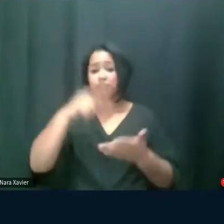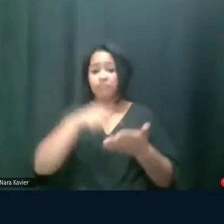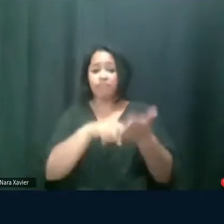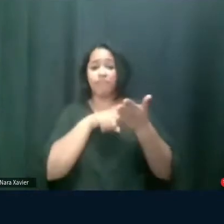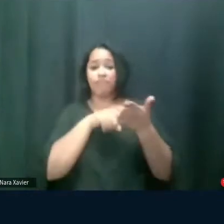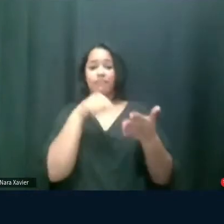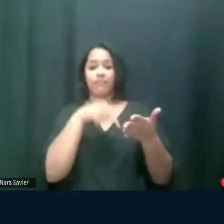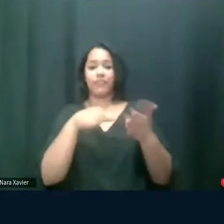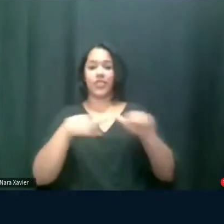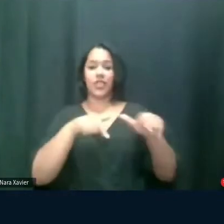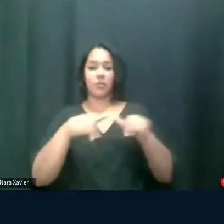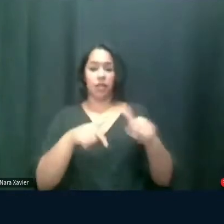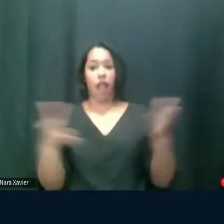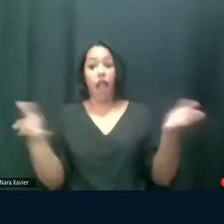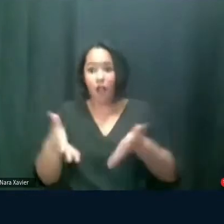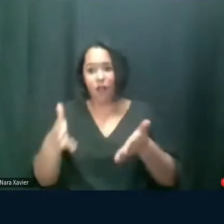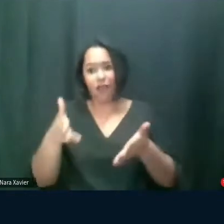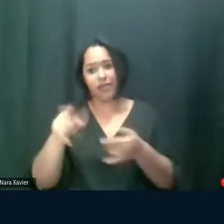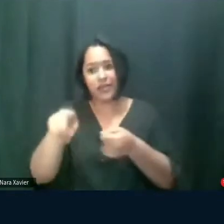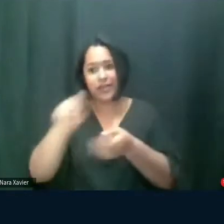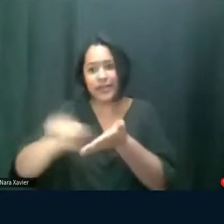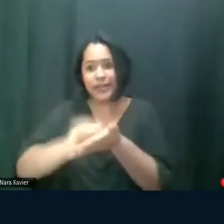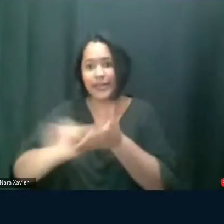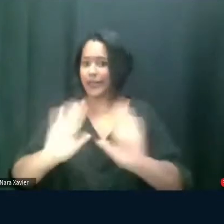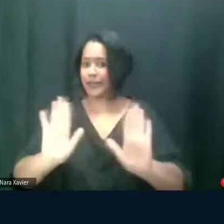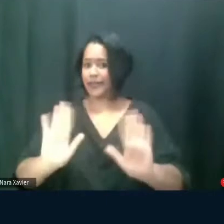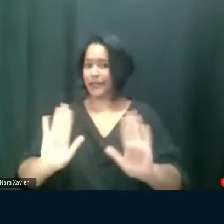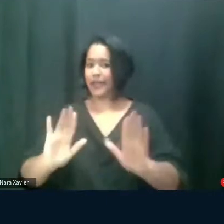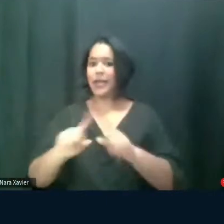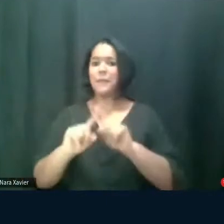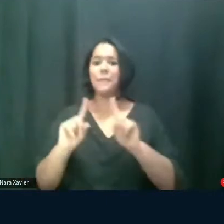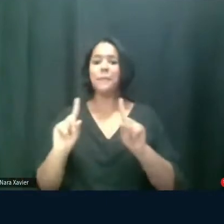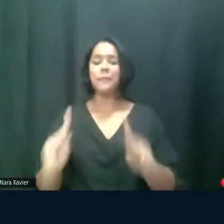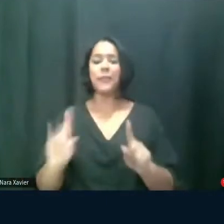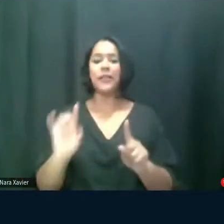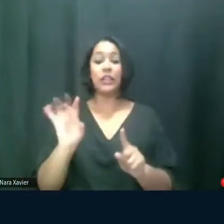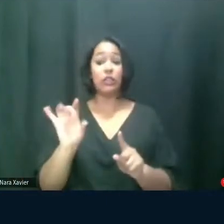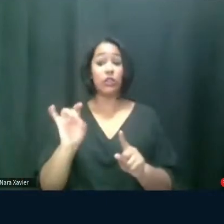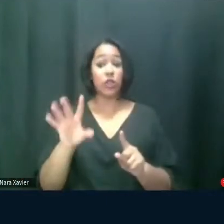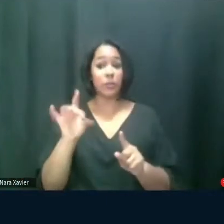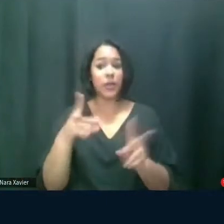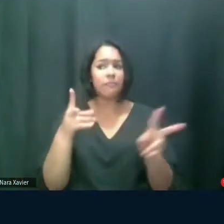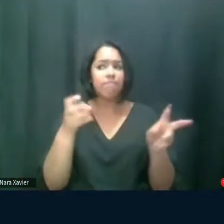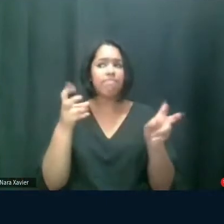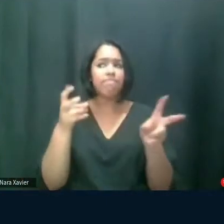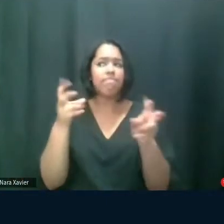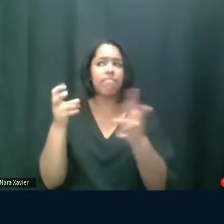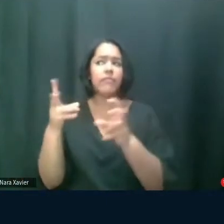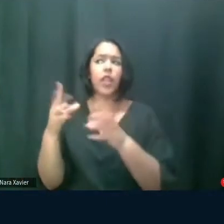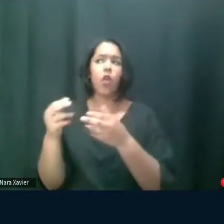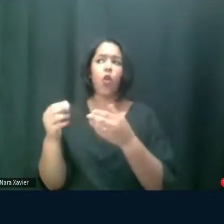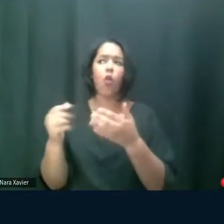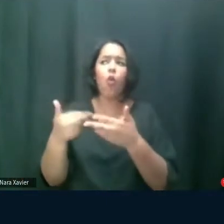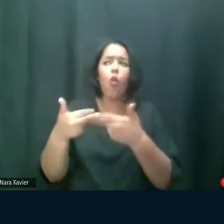Claro que você não vai fazer isso agora, mas eu diria assim, com mais. É só para a gente levantar pontos de discussão que eu acho que